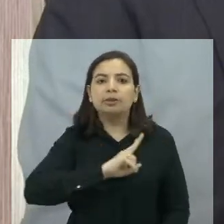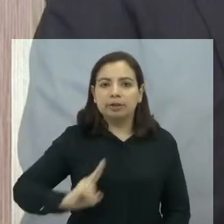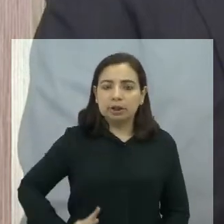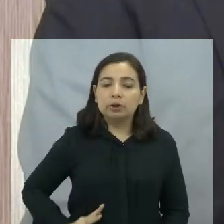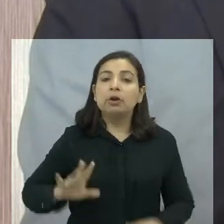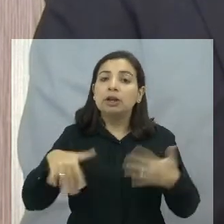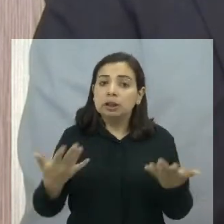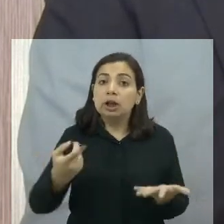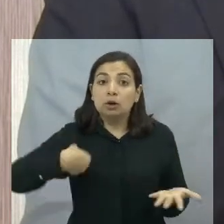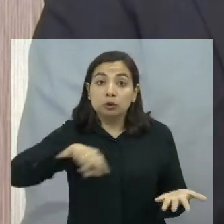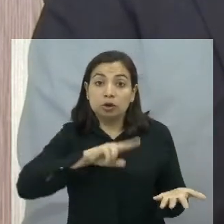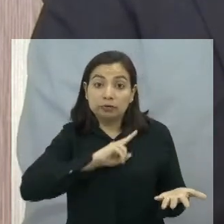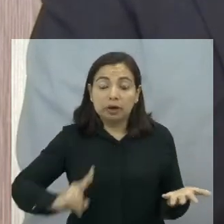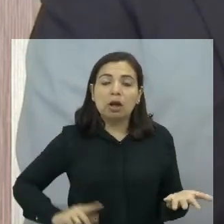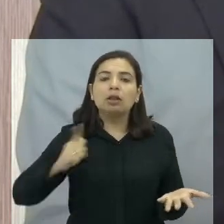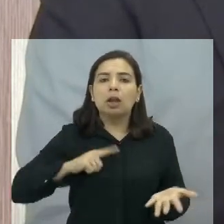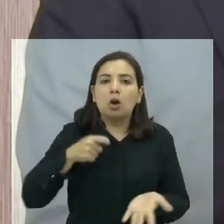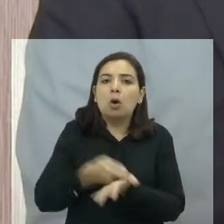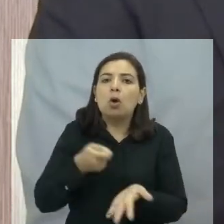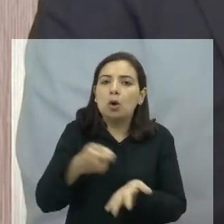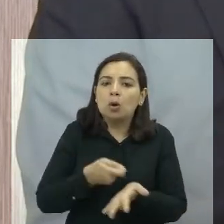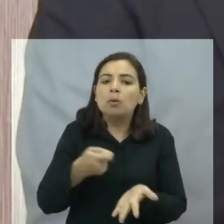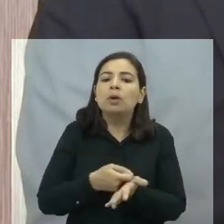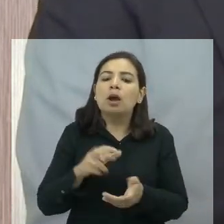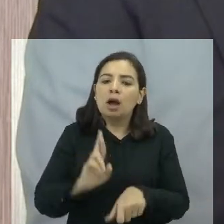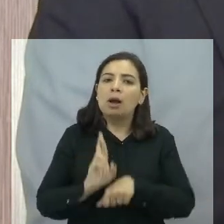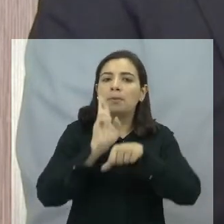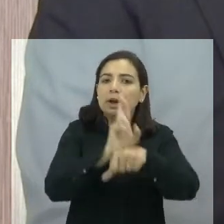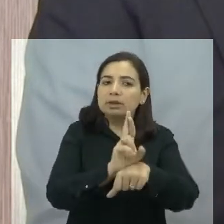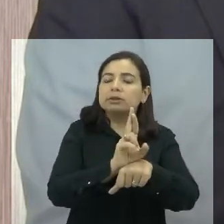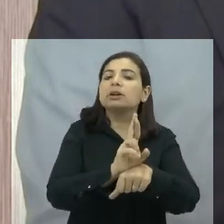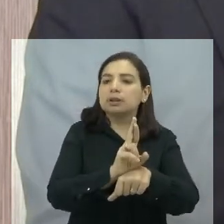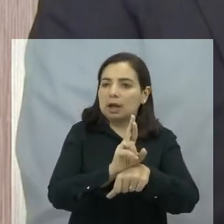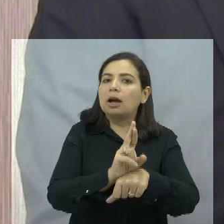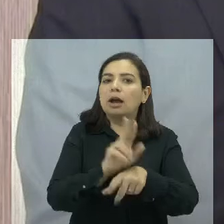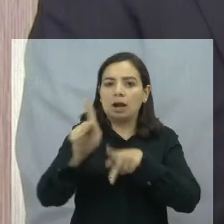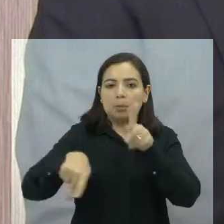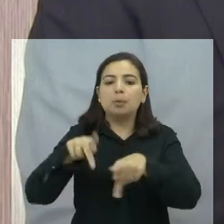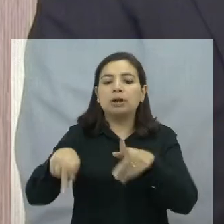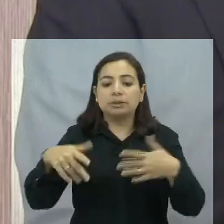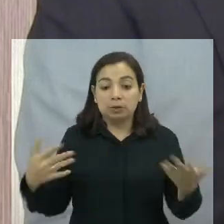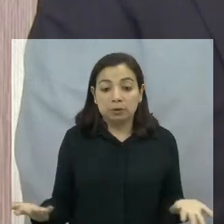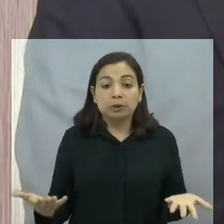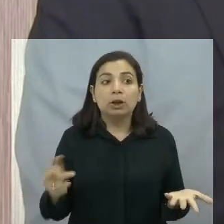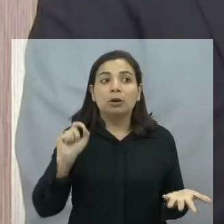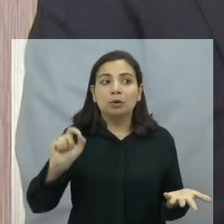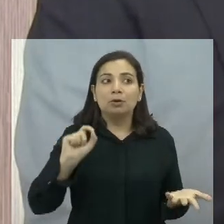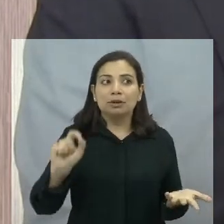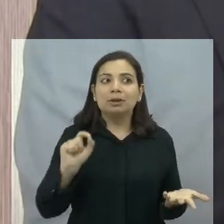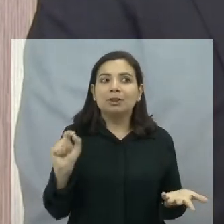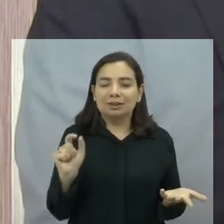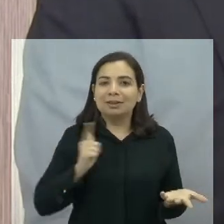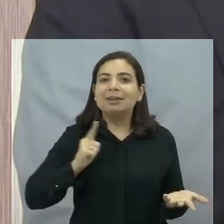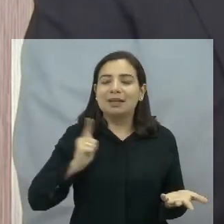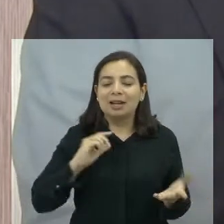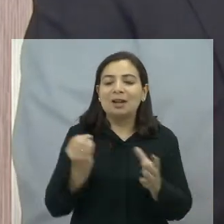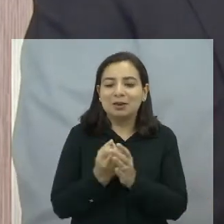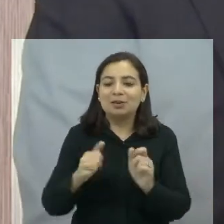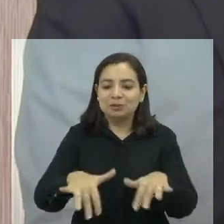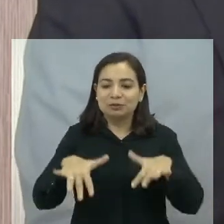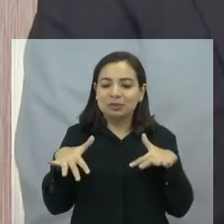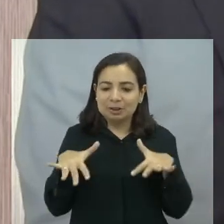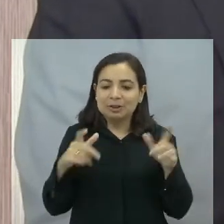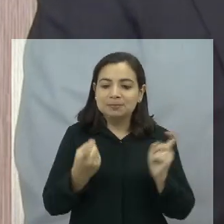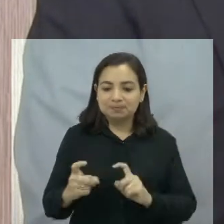devidamente e usam vários instrumentos para escutar seu eleitorado. Um deles é a audiência pública. Eu creio que